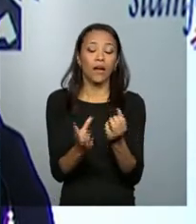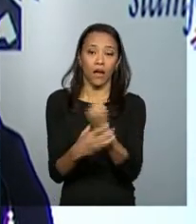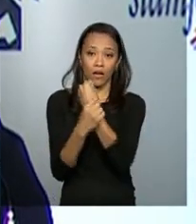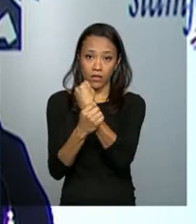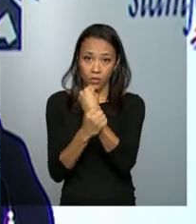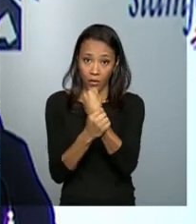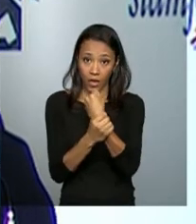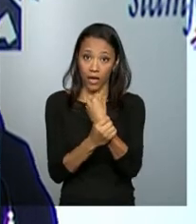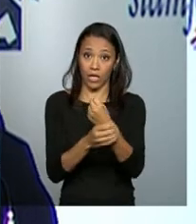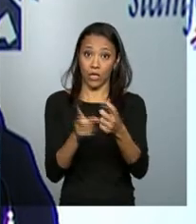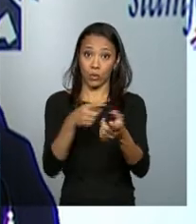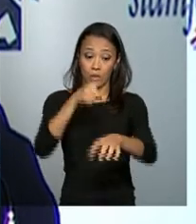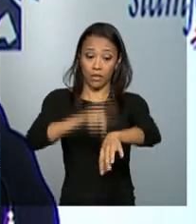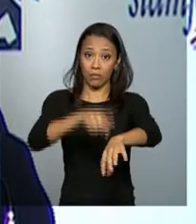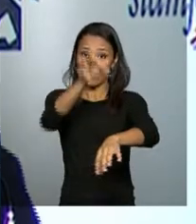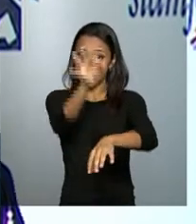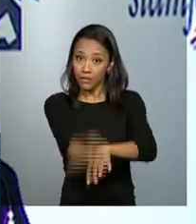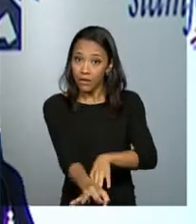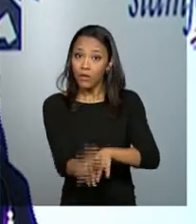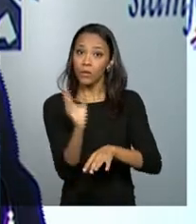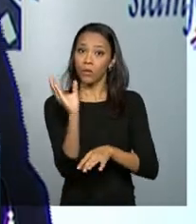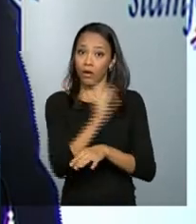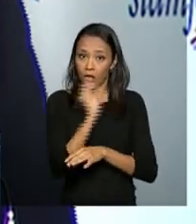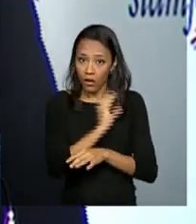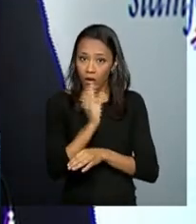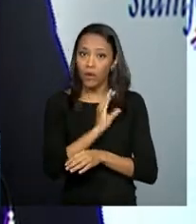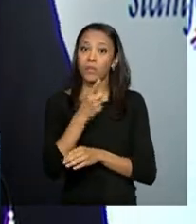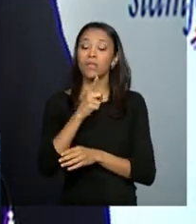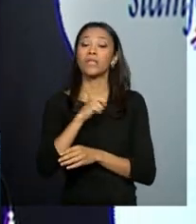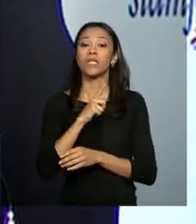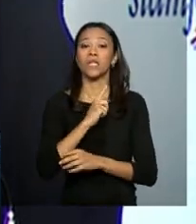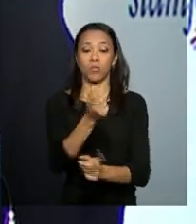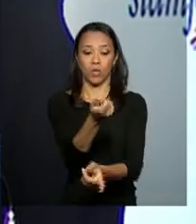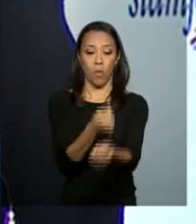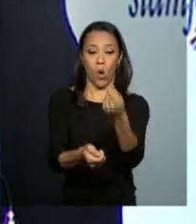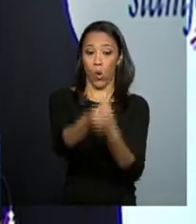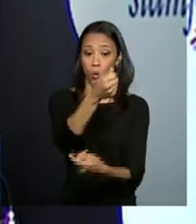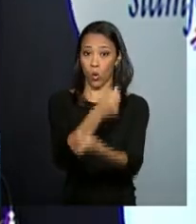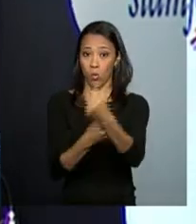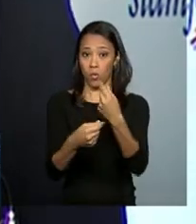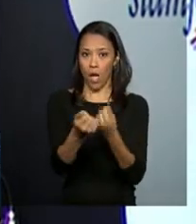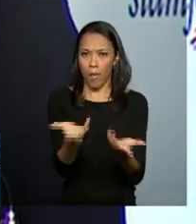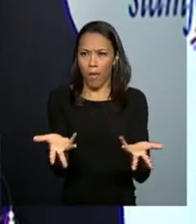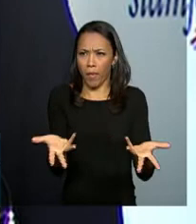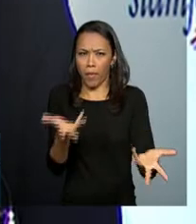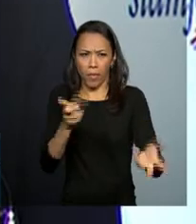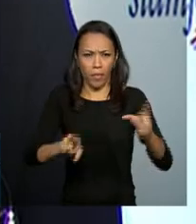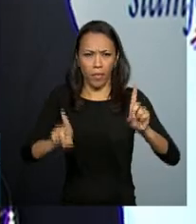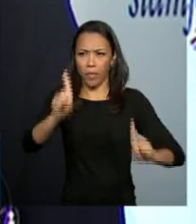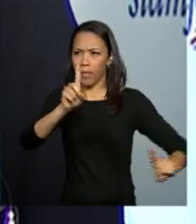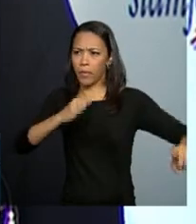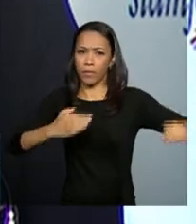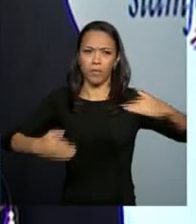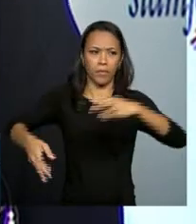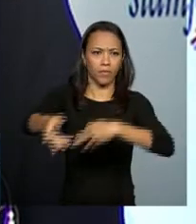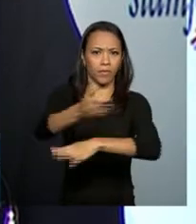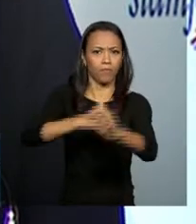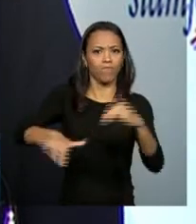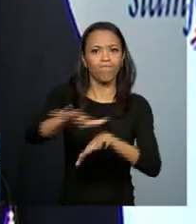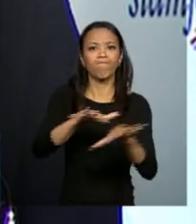que, no prazo mais rápido possível, tenhamos uma economia mais competitiva e mais dinâmica. Por